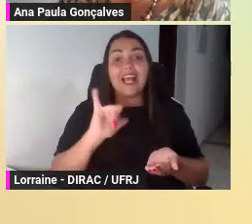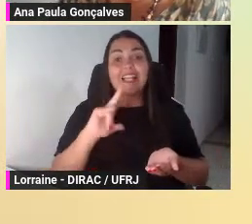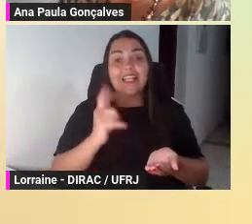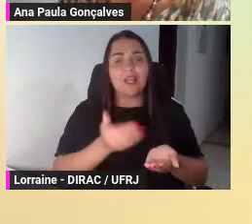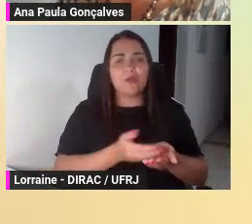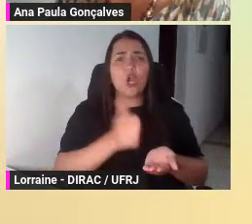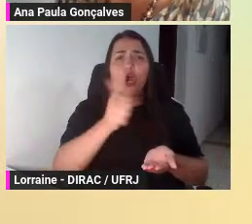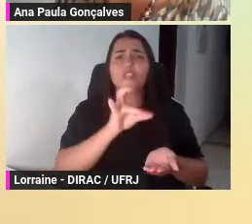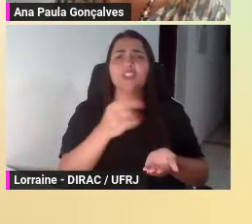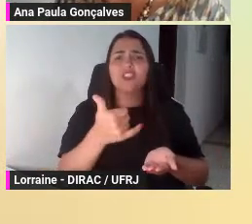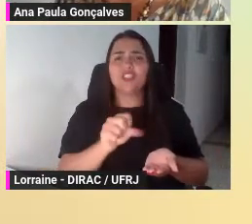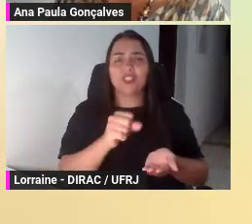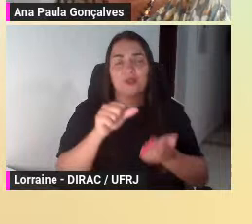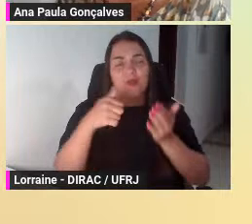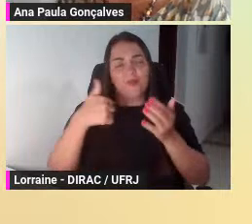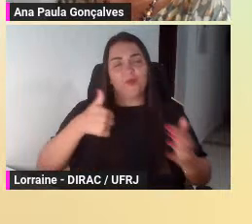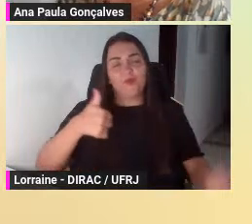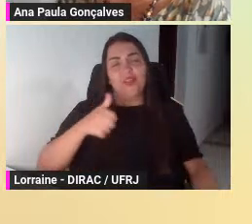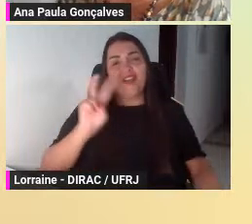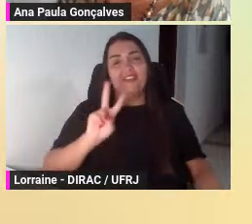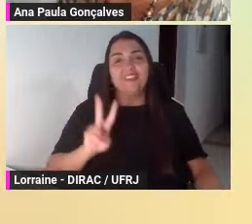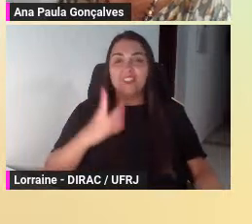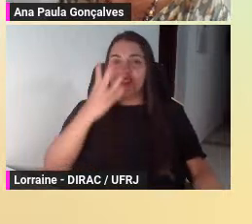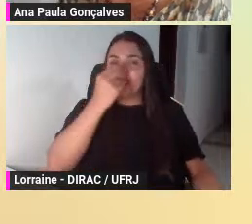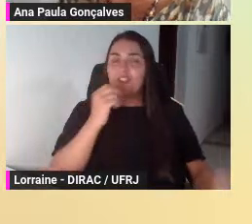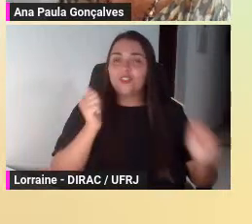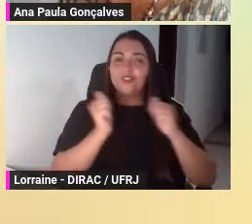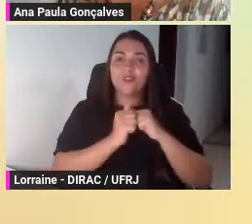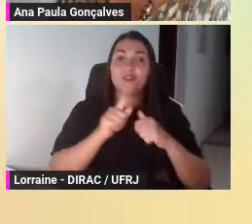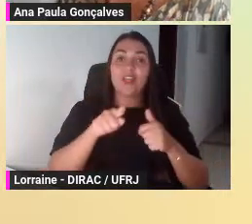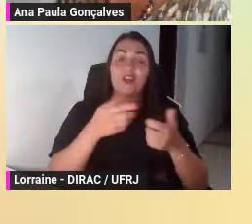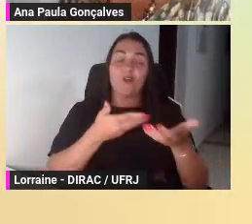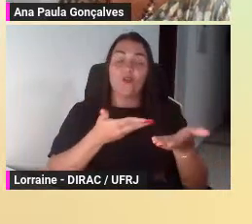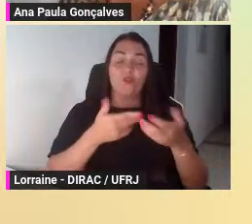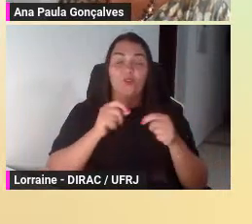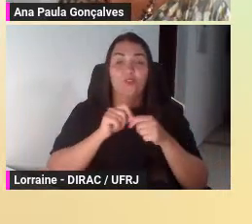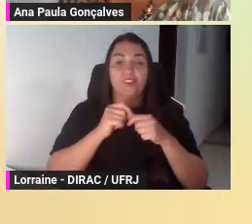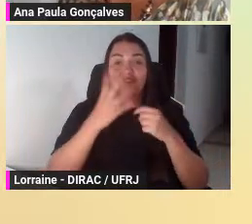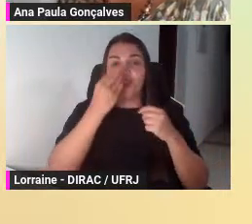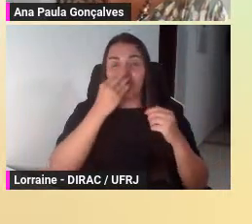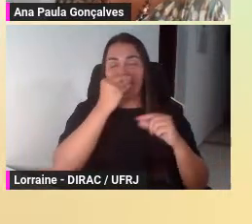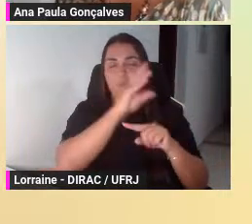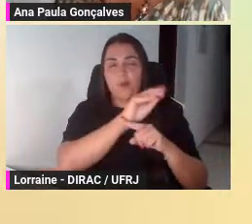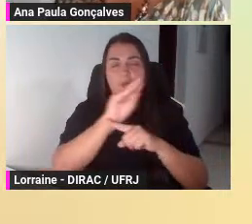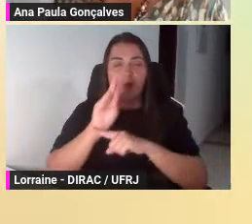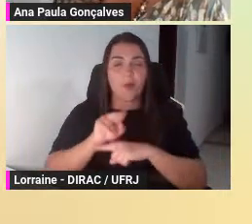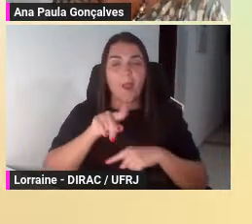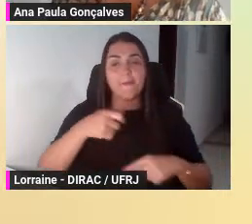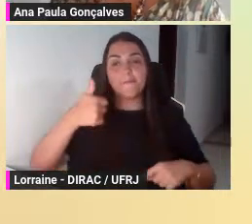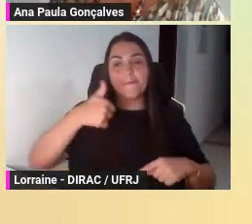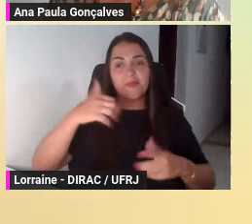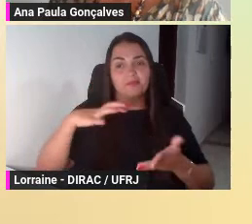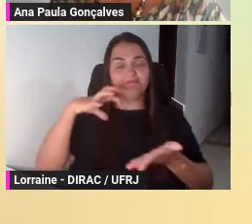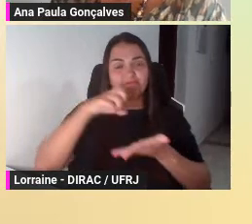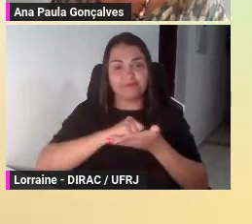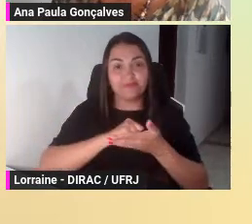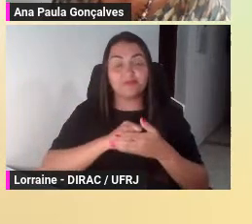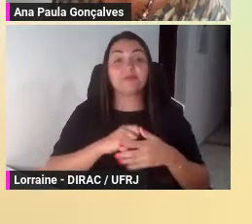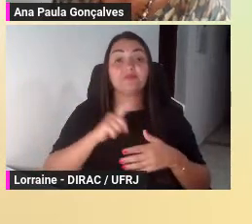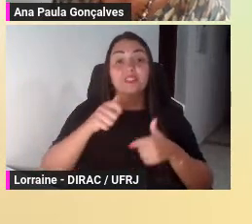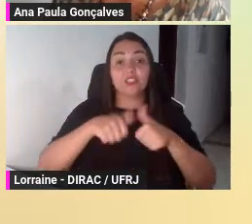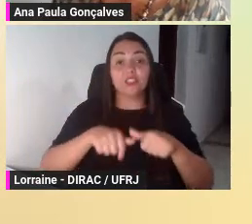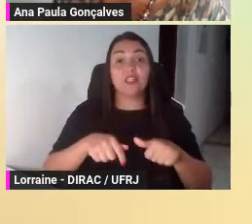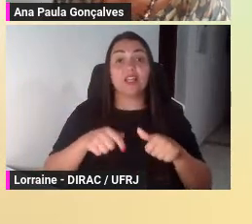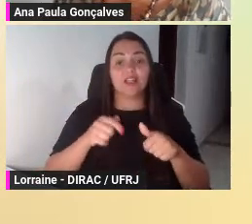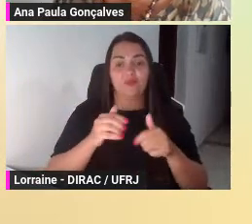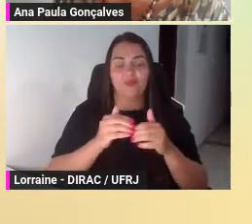tiramos juntos. Sarinha foi convidada para fazer um ensaio fotográfico. E esse é o nosso primeiro registro. À esquerda estamos eu e meu